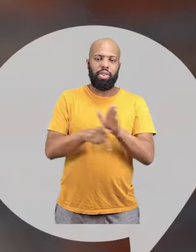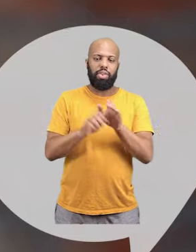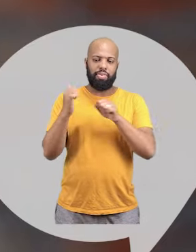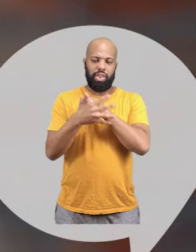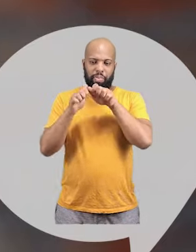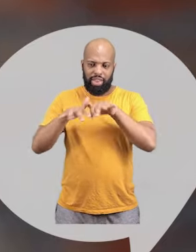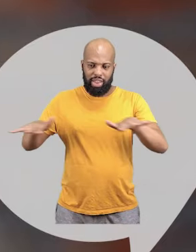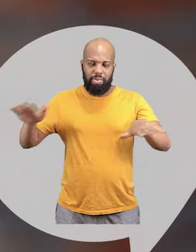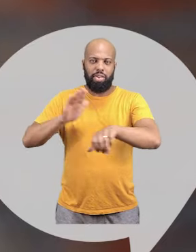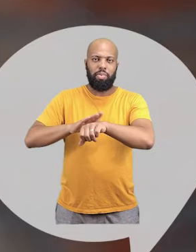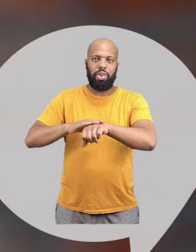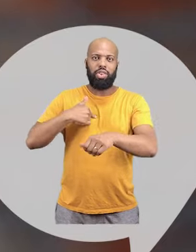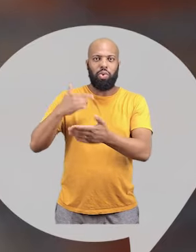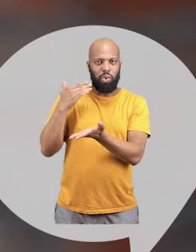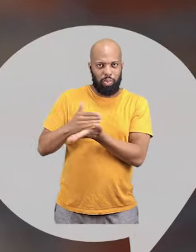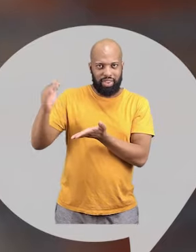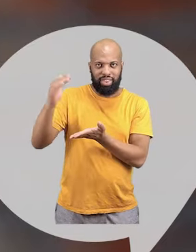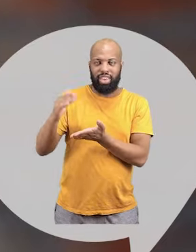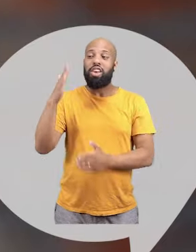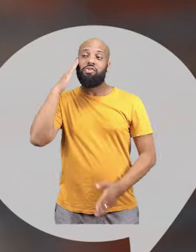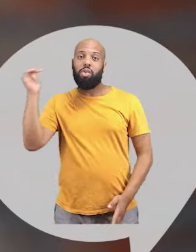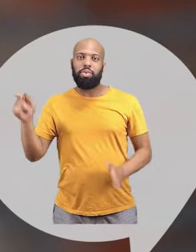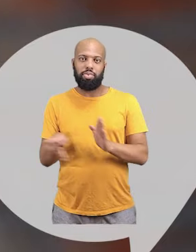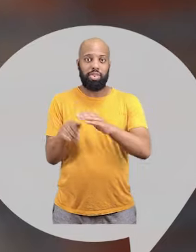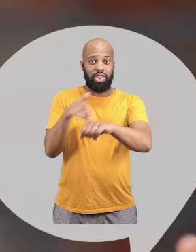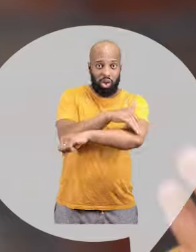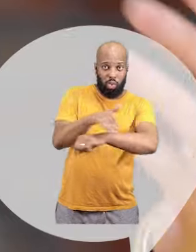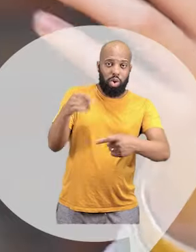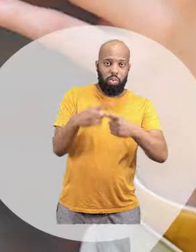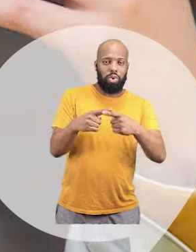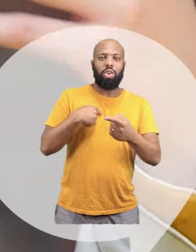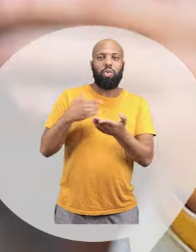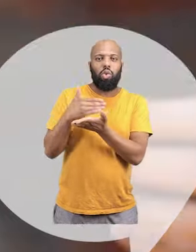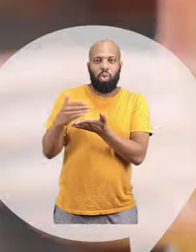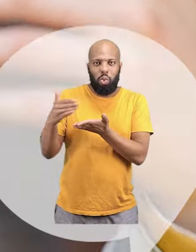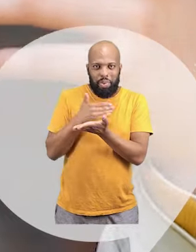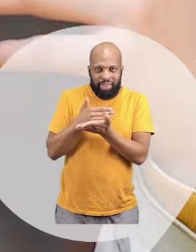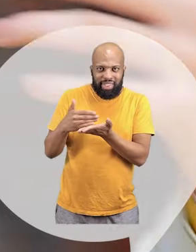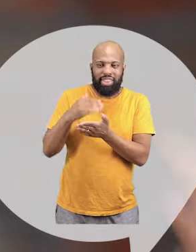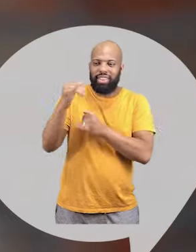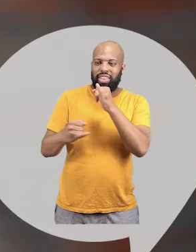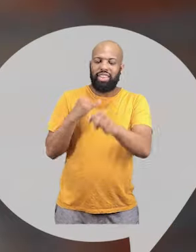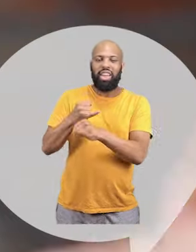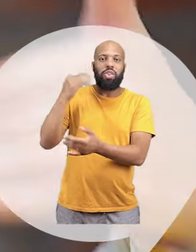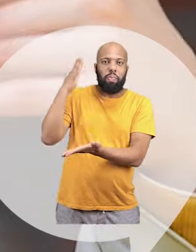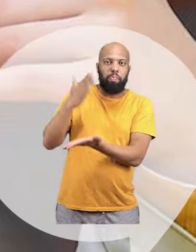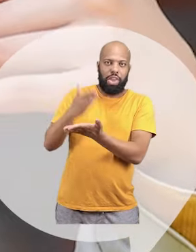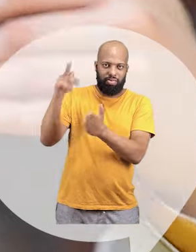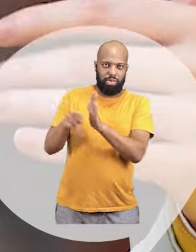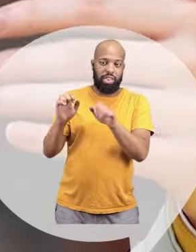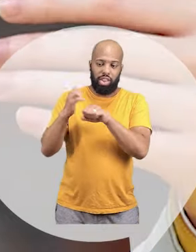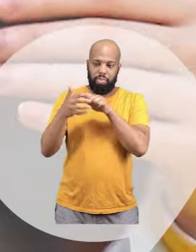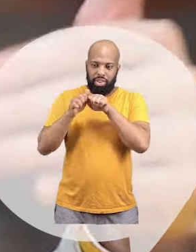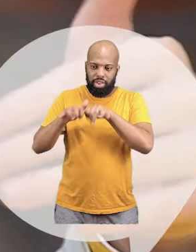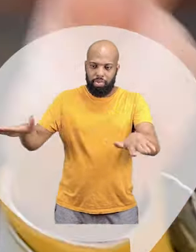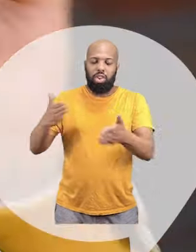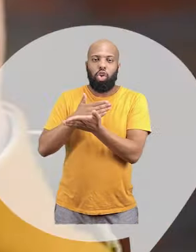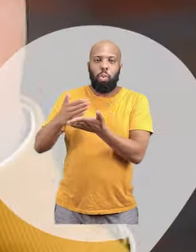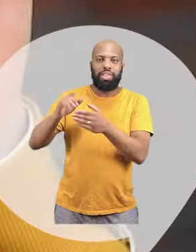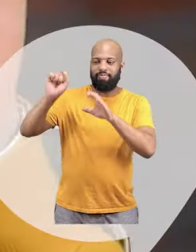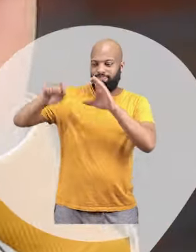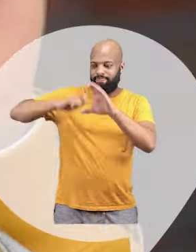foi que eu comecei e a gente fala de ser conhecido na rua né Foi muito louco porque eu comecei na internet no meio da pandemia comecei a fazer vídeos e